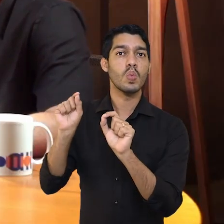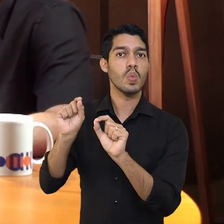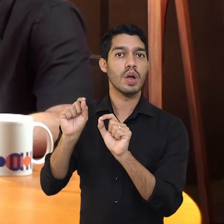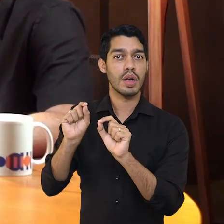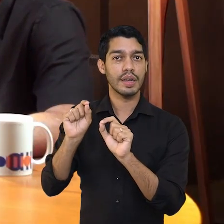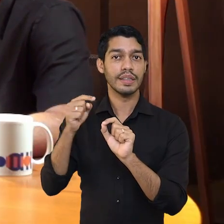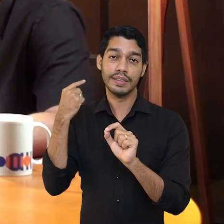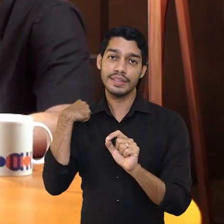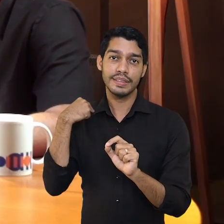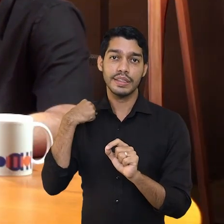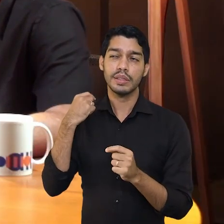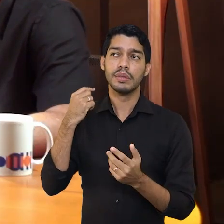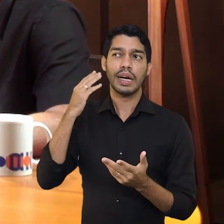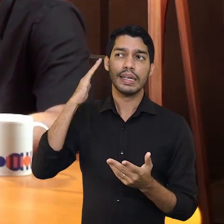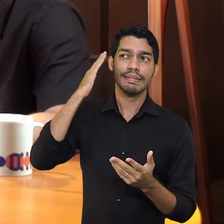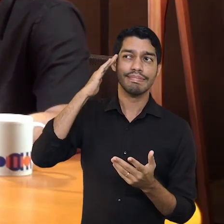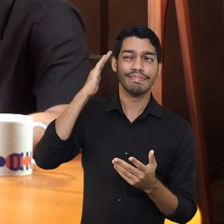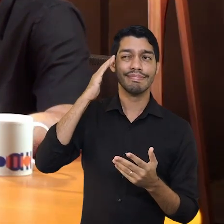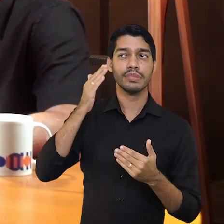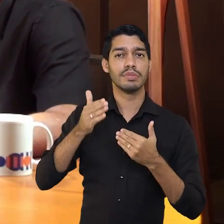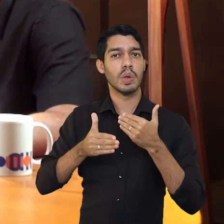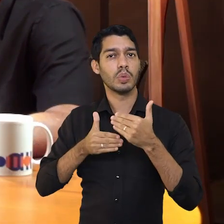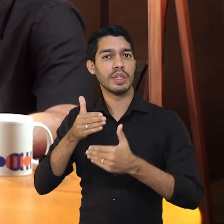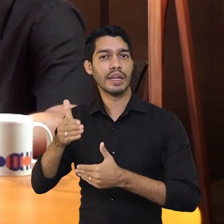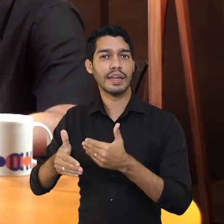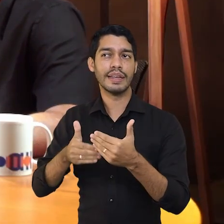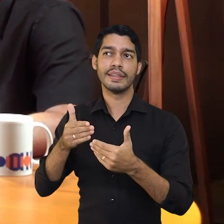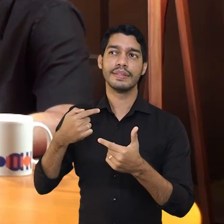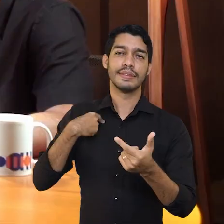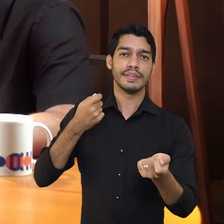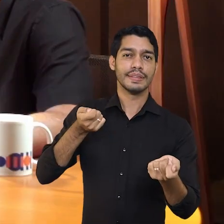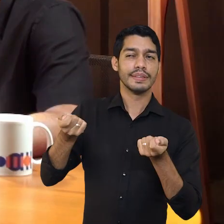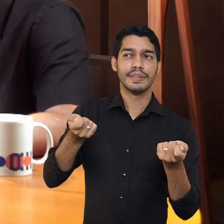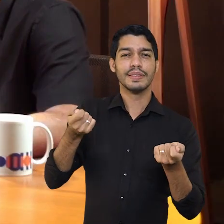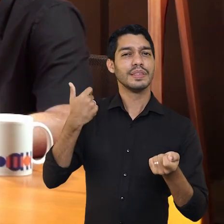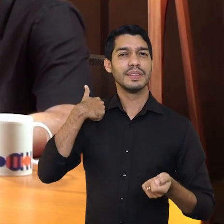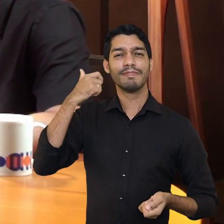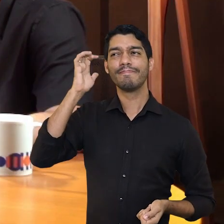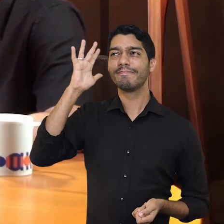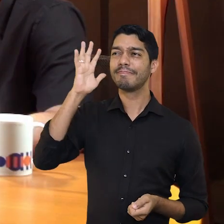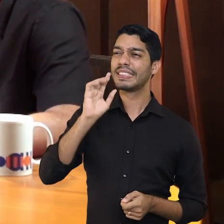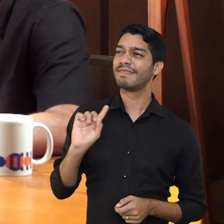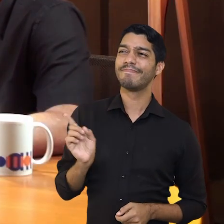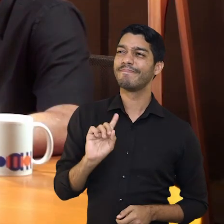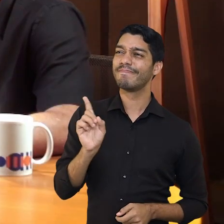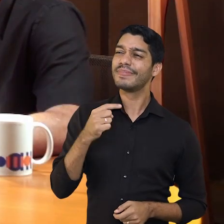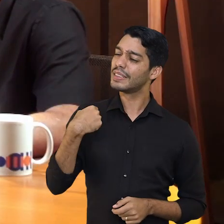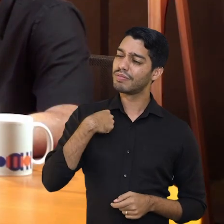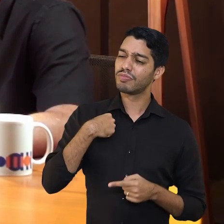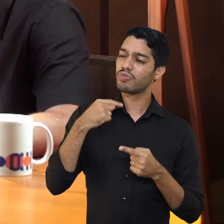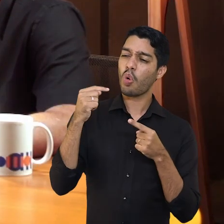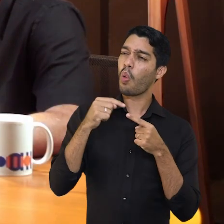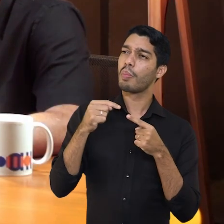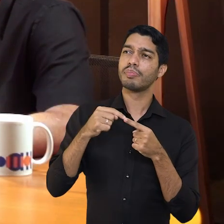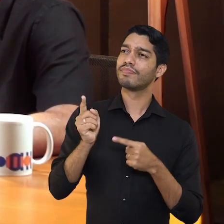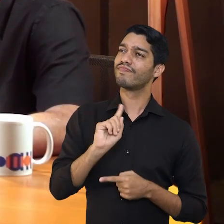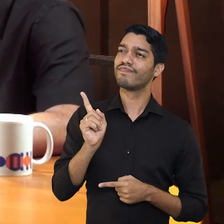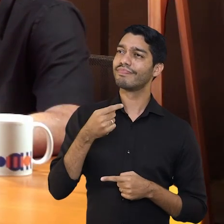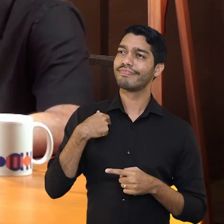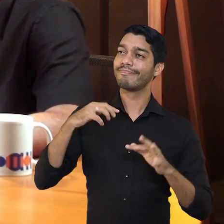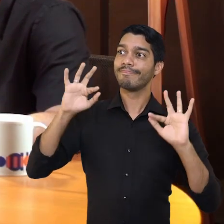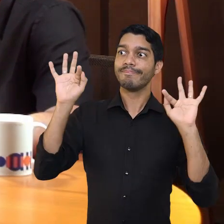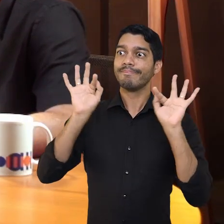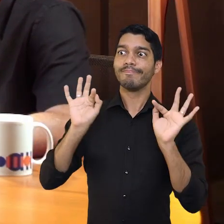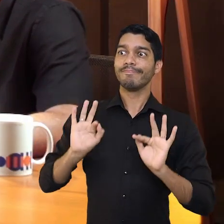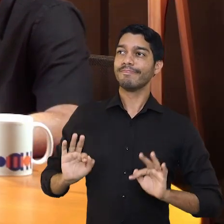E o que era que na prática eu teria que fazer, os processos que eu teria que lidar. E aí eu comecei a pensar, eu acho que eu não vou ser tão feliz